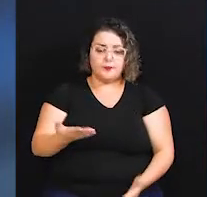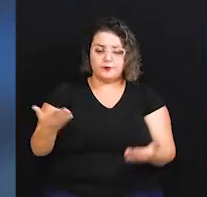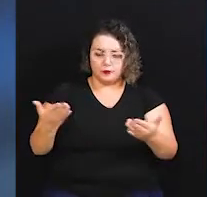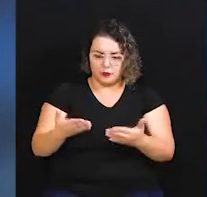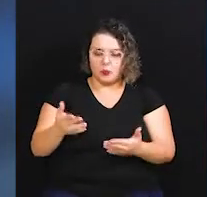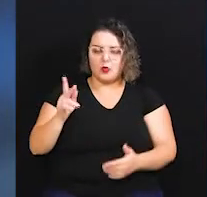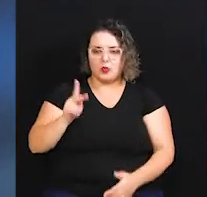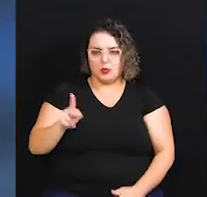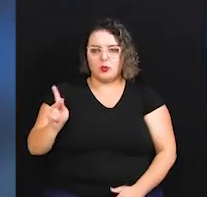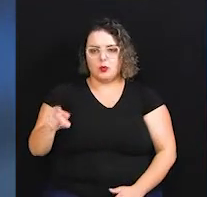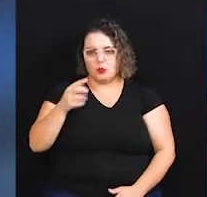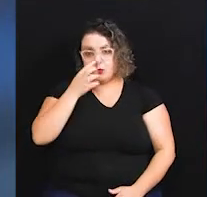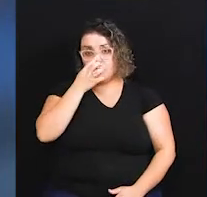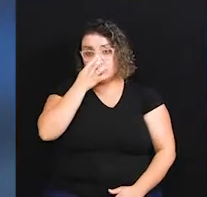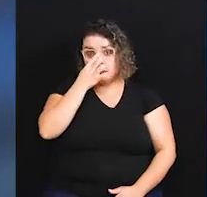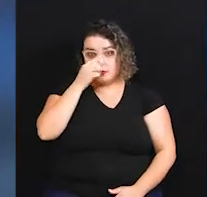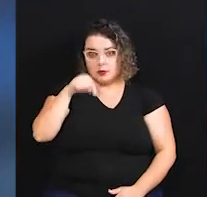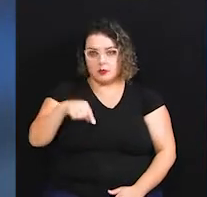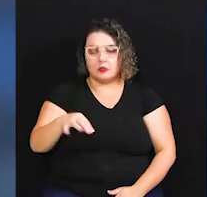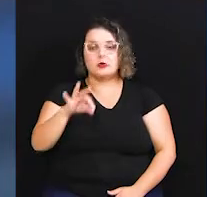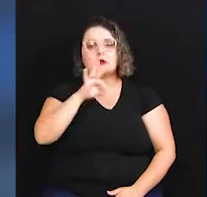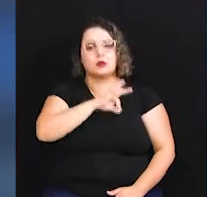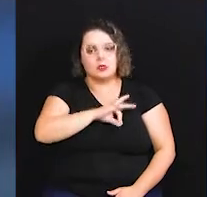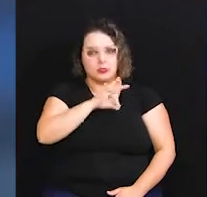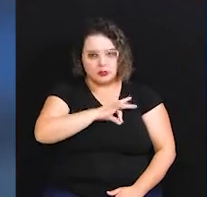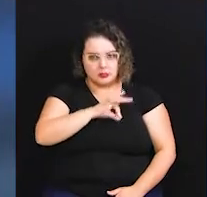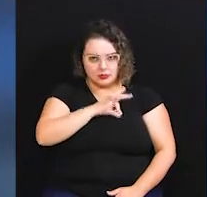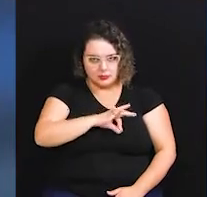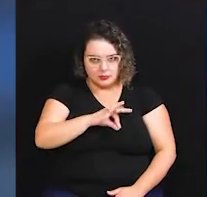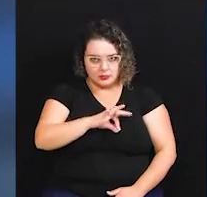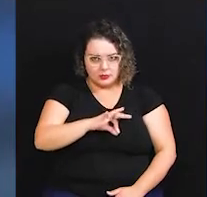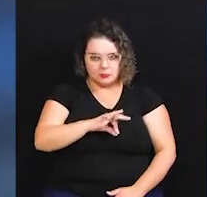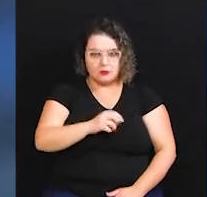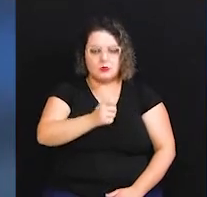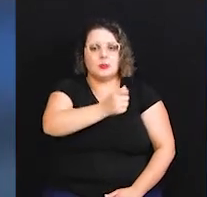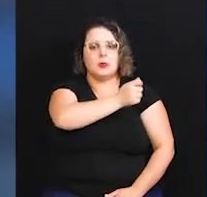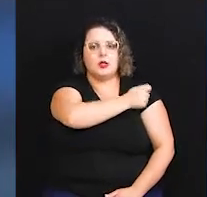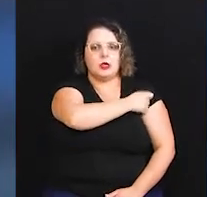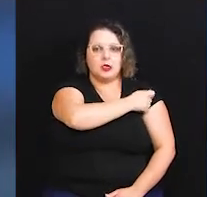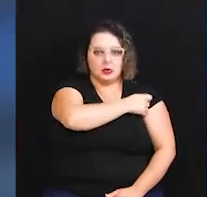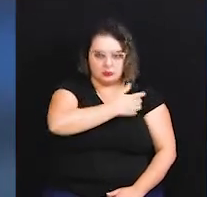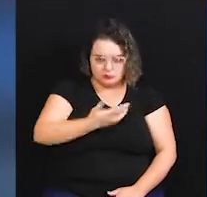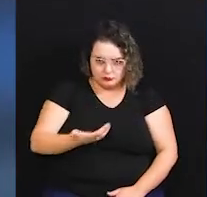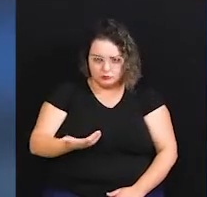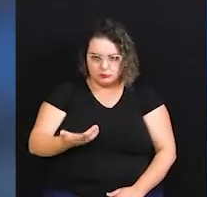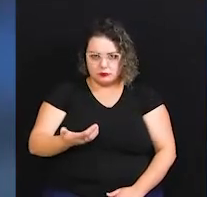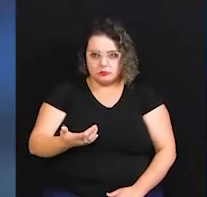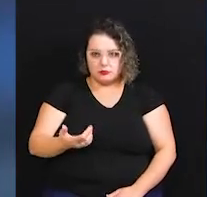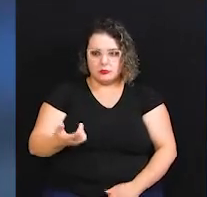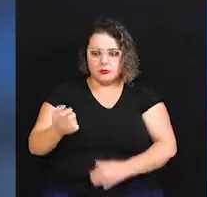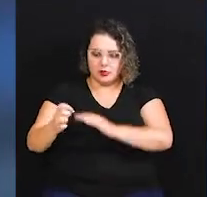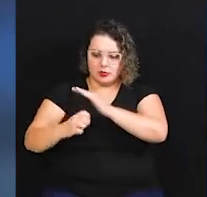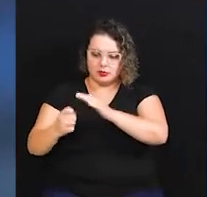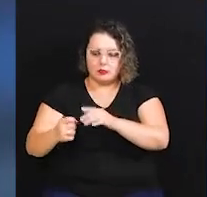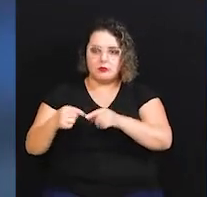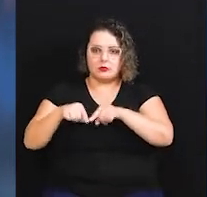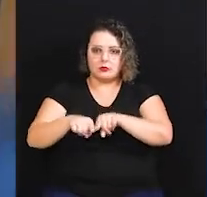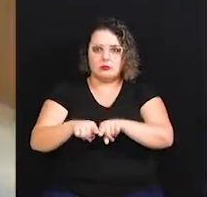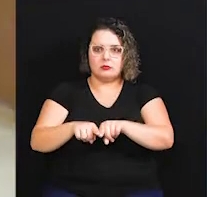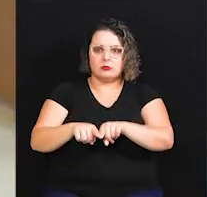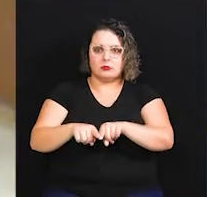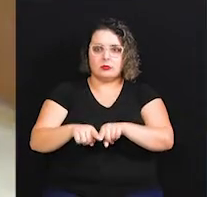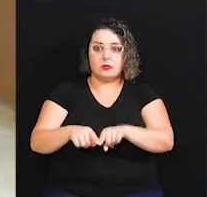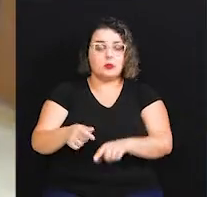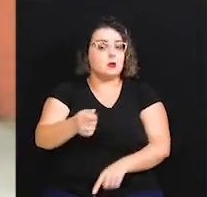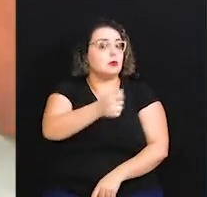hoje, os professores aqui, eles recebem pela aula e, através desses patrocínios,